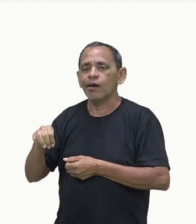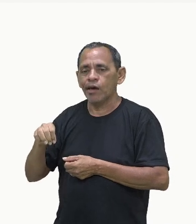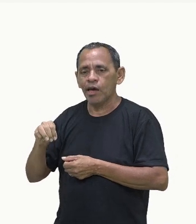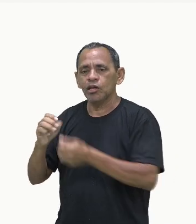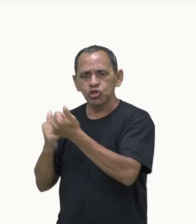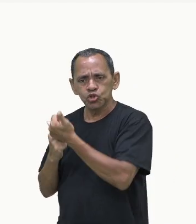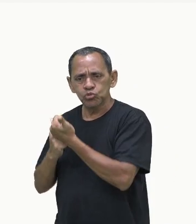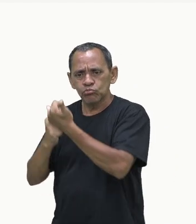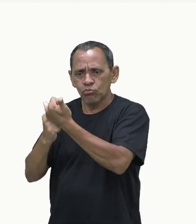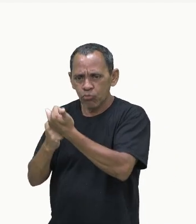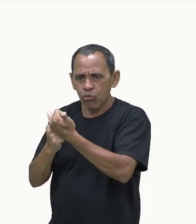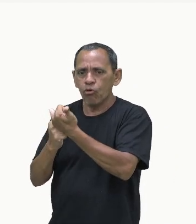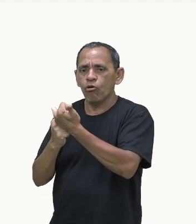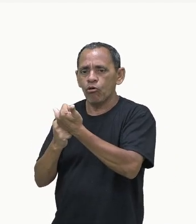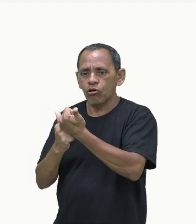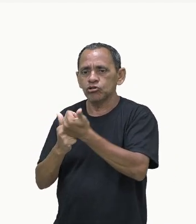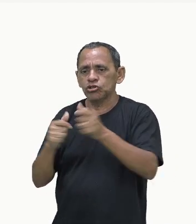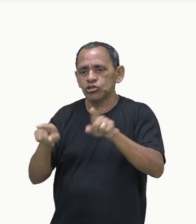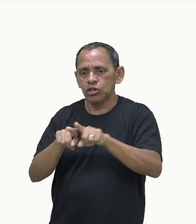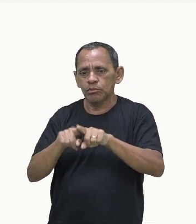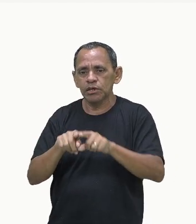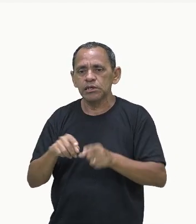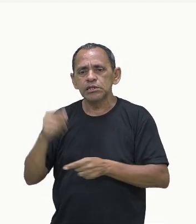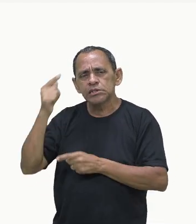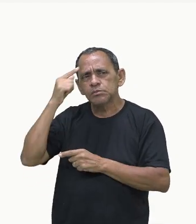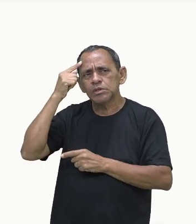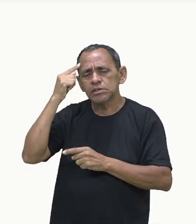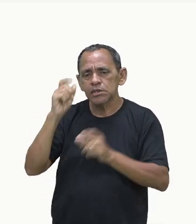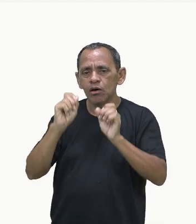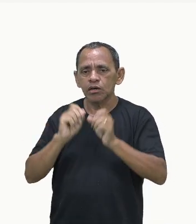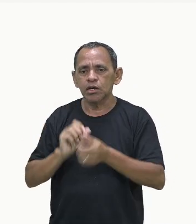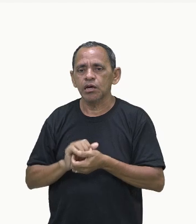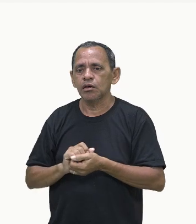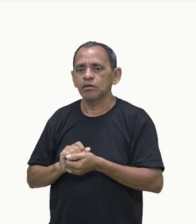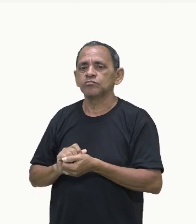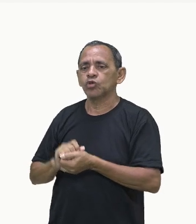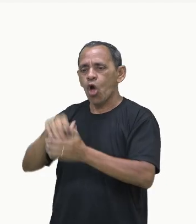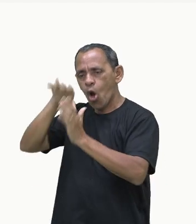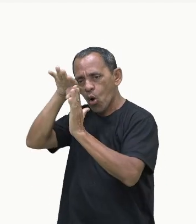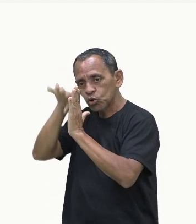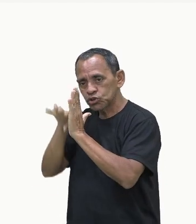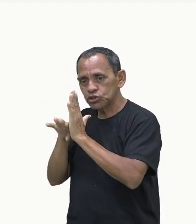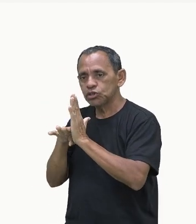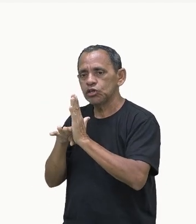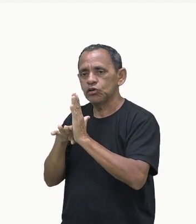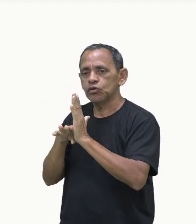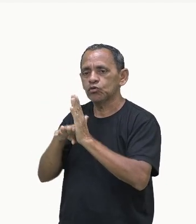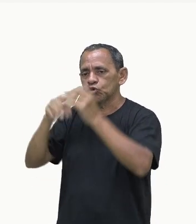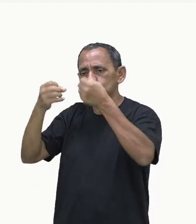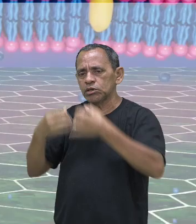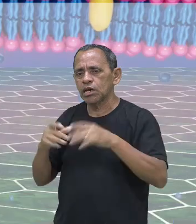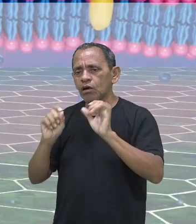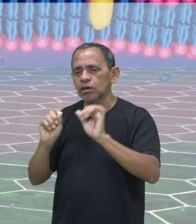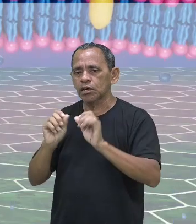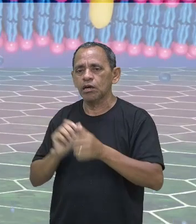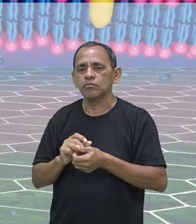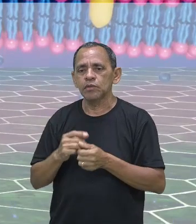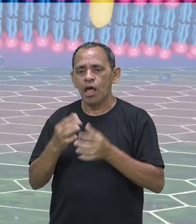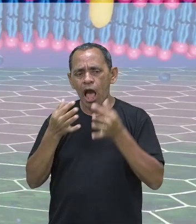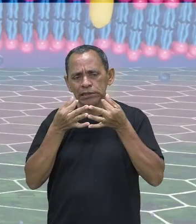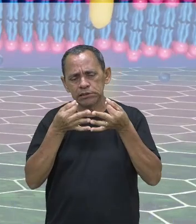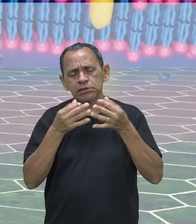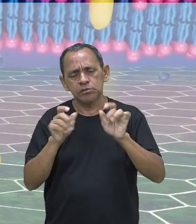nós pensarmos que nos níveis, quando falamos, presta bem atenção do que eu vou dizer para vocês